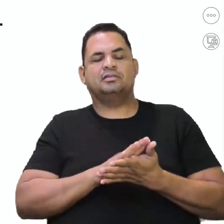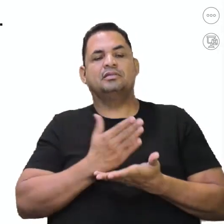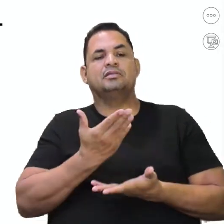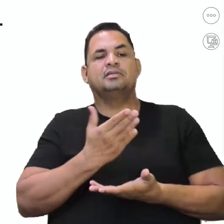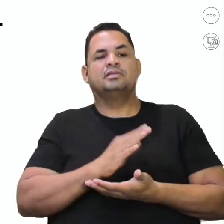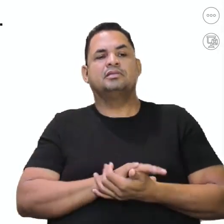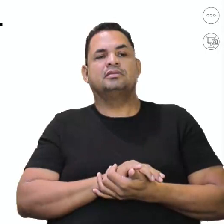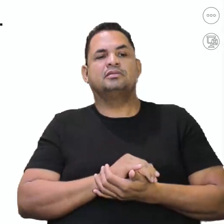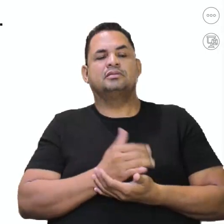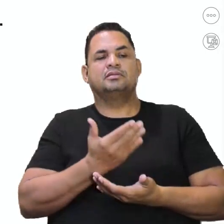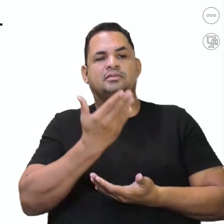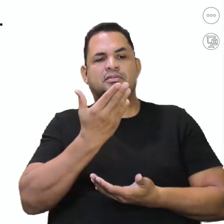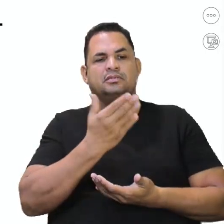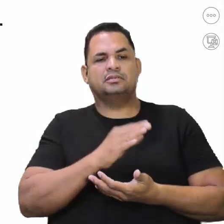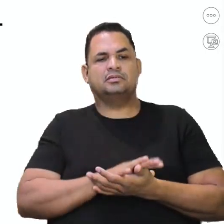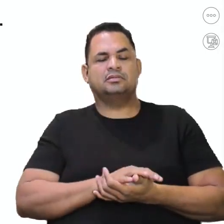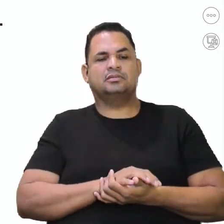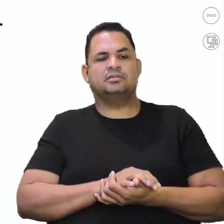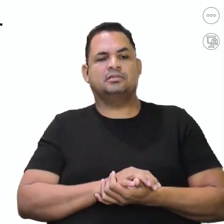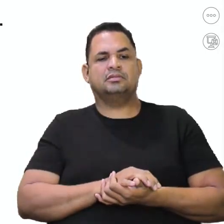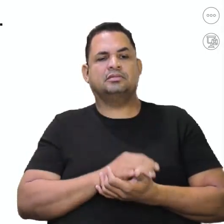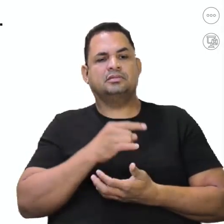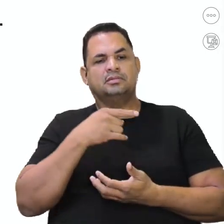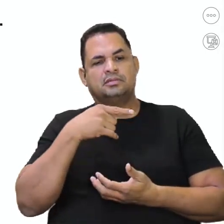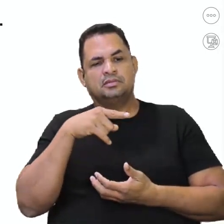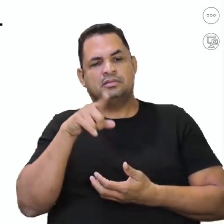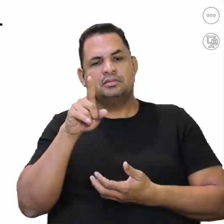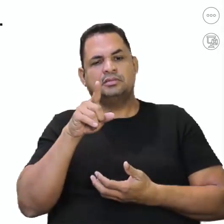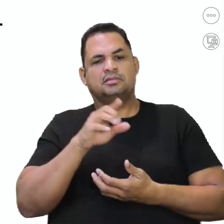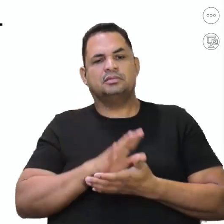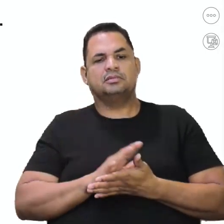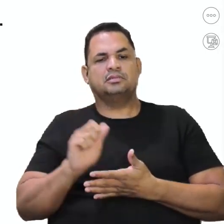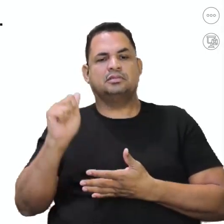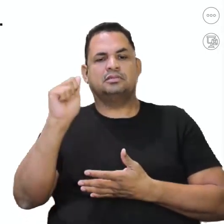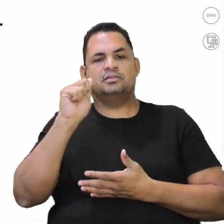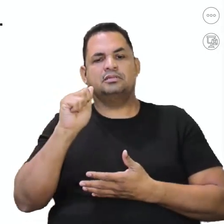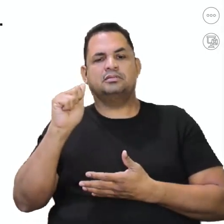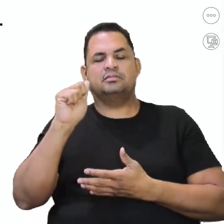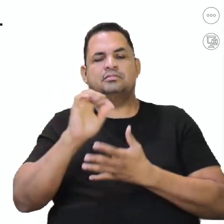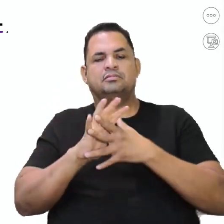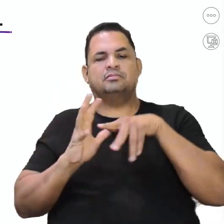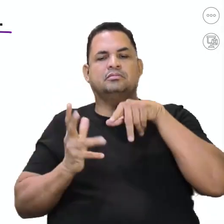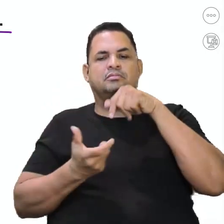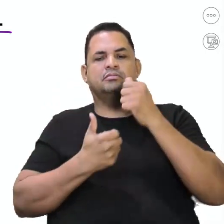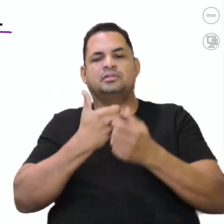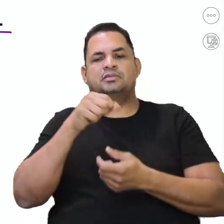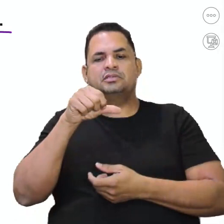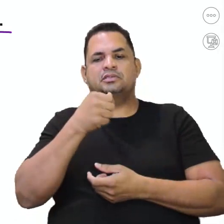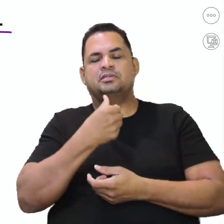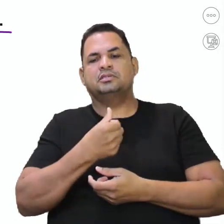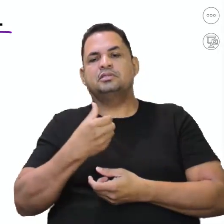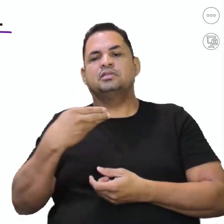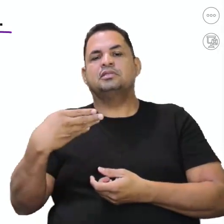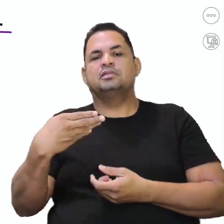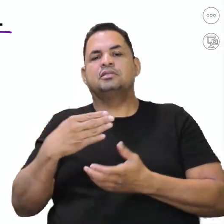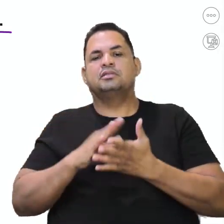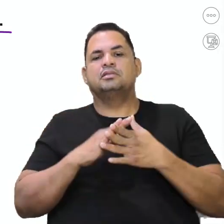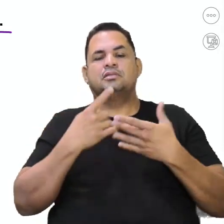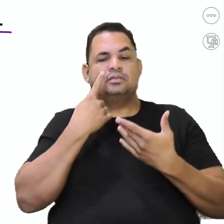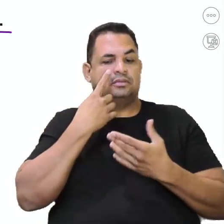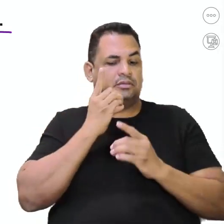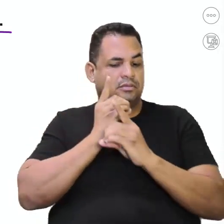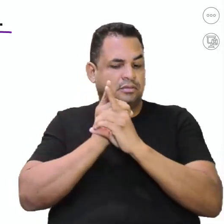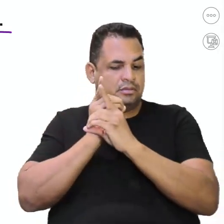vocês sobre ela, naquele exemplo ficou bem doidinho, mas enfim, a Mafalda, ela saiu da Argentina para o mundo em 1964. Então